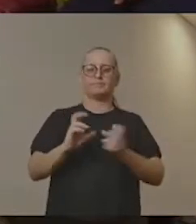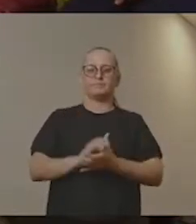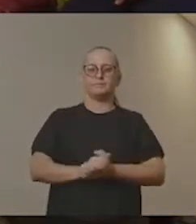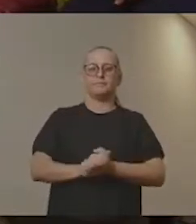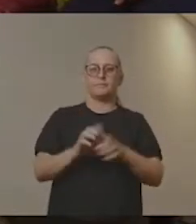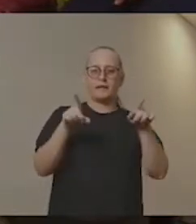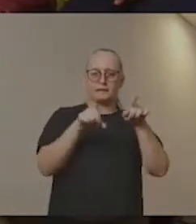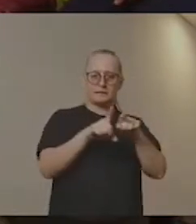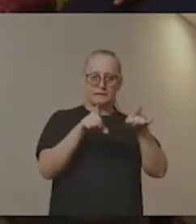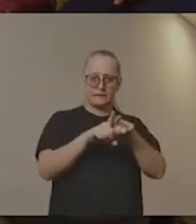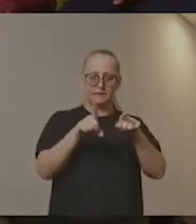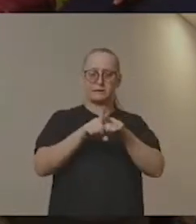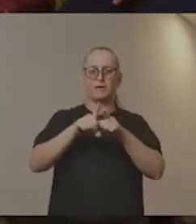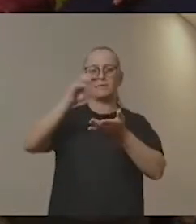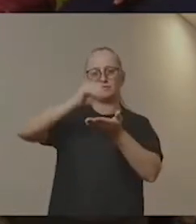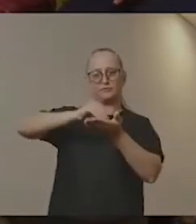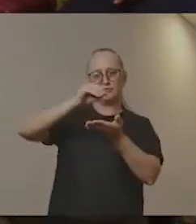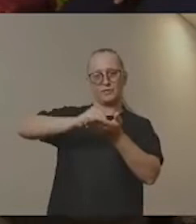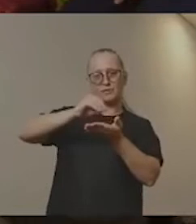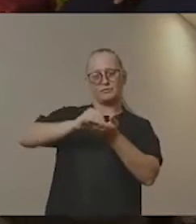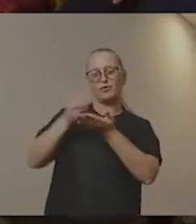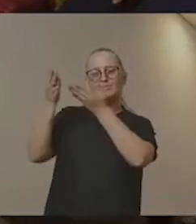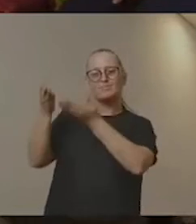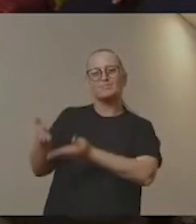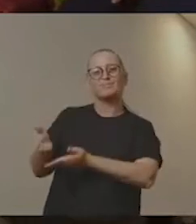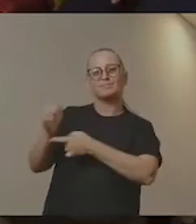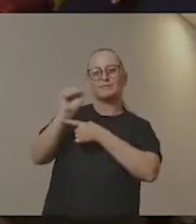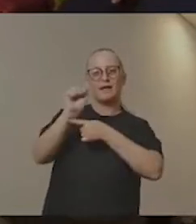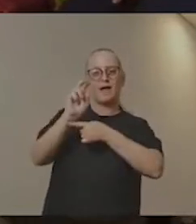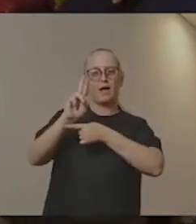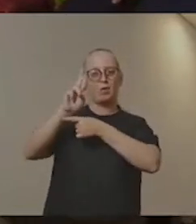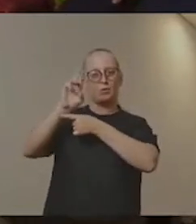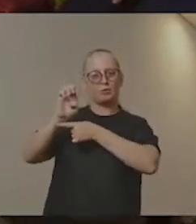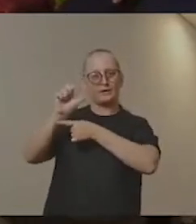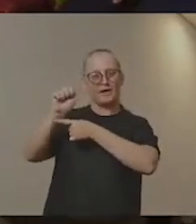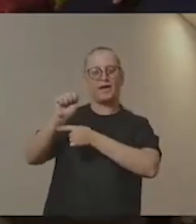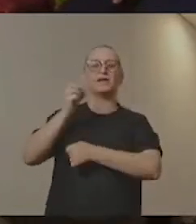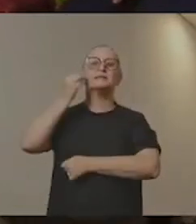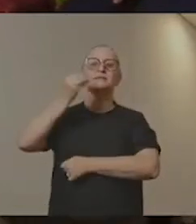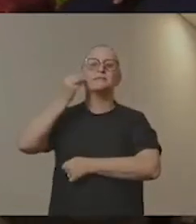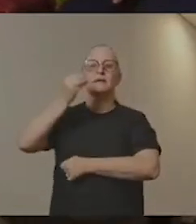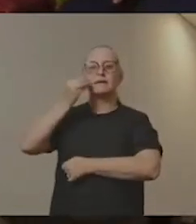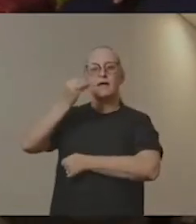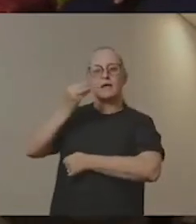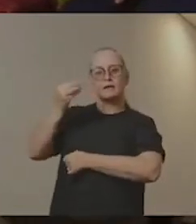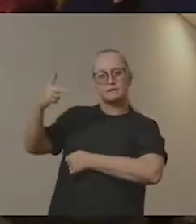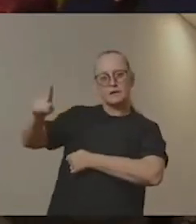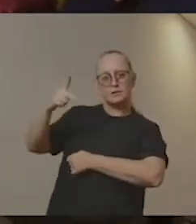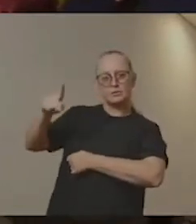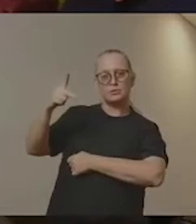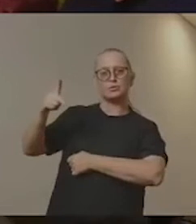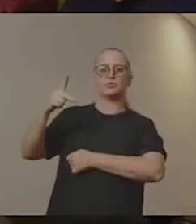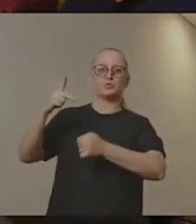a sua experiência, tanto durante a pandemia, quanto no retorno presencial, os impactos